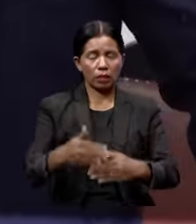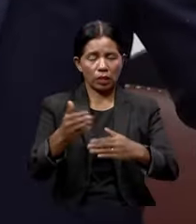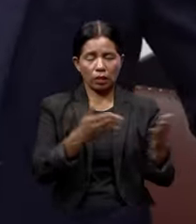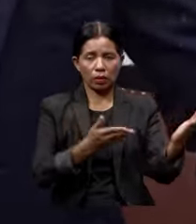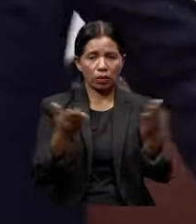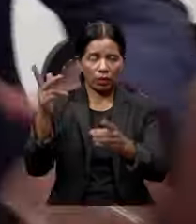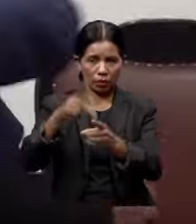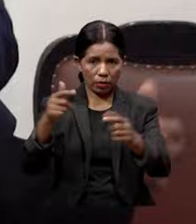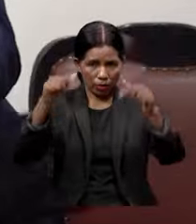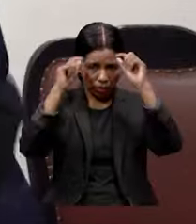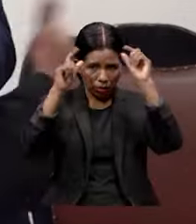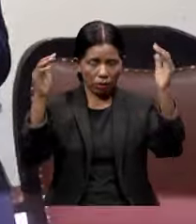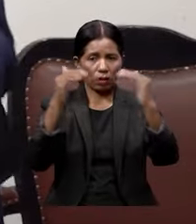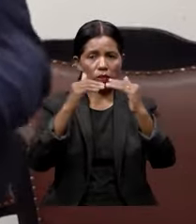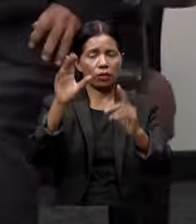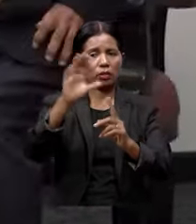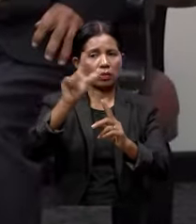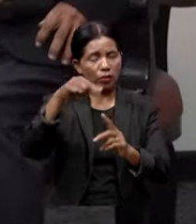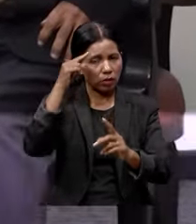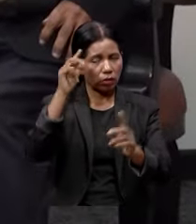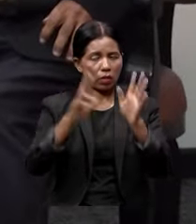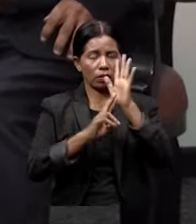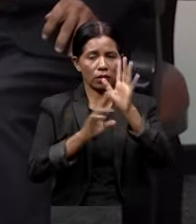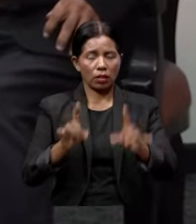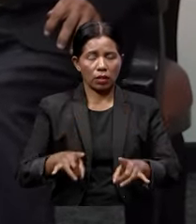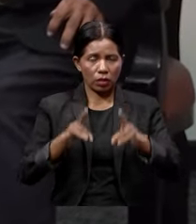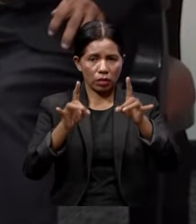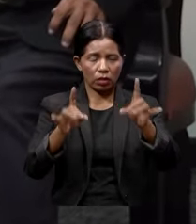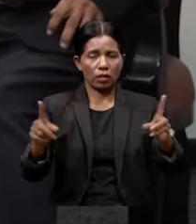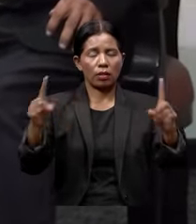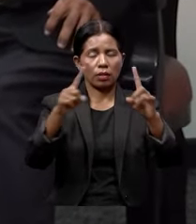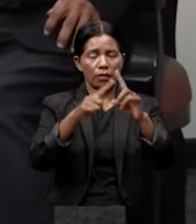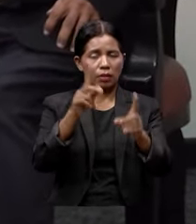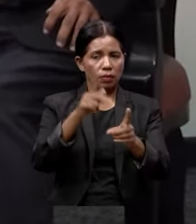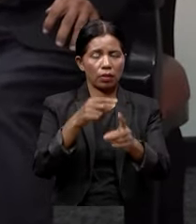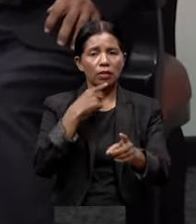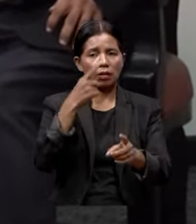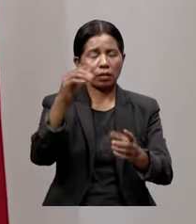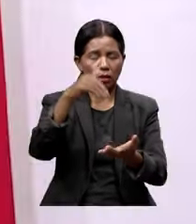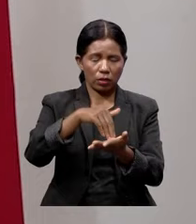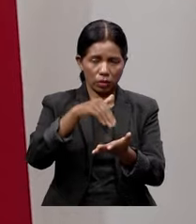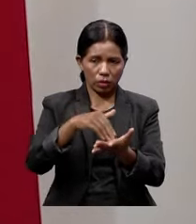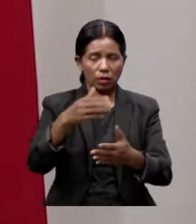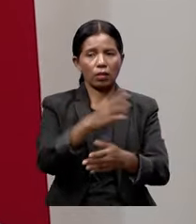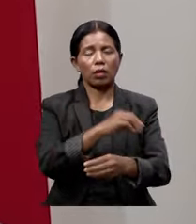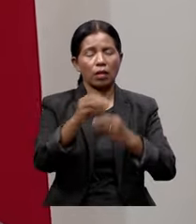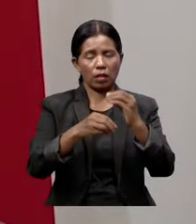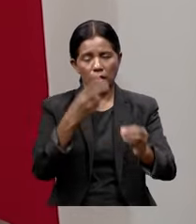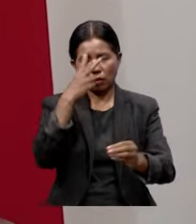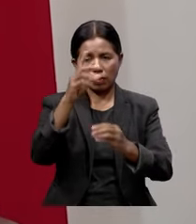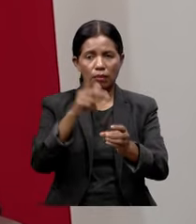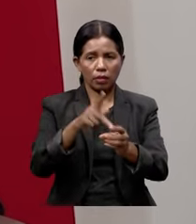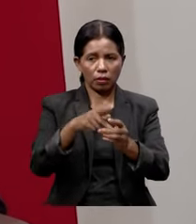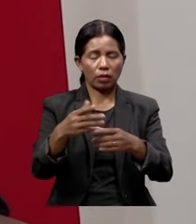Timor-Leste. A foi reunião com o chefe governo, representante da Austrália para assunto Greater Sunrise Atetem, estudo o conceito com a Greater